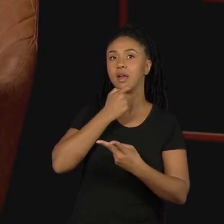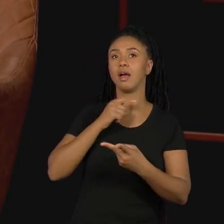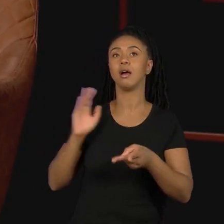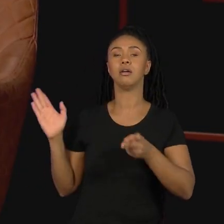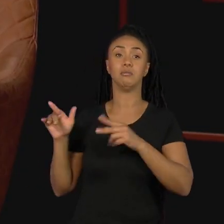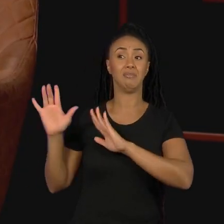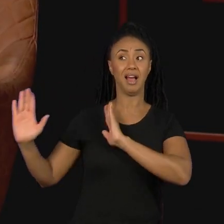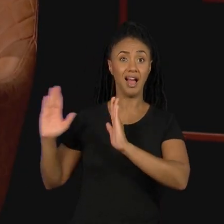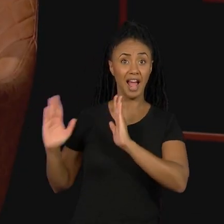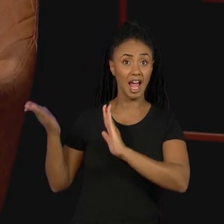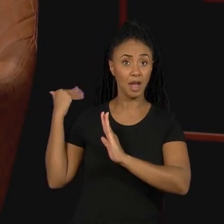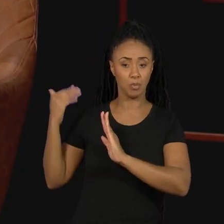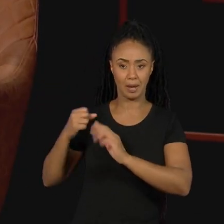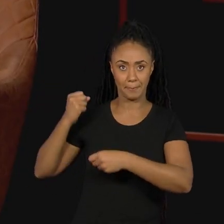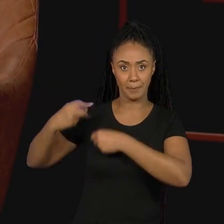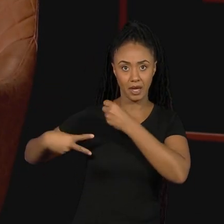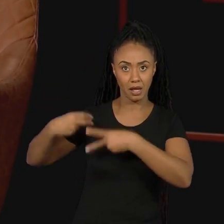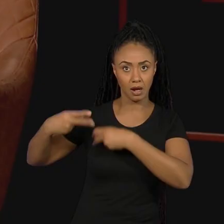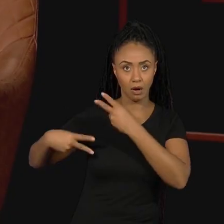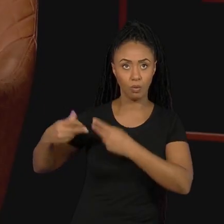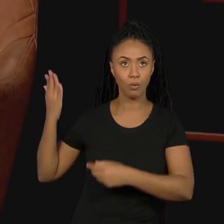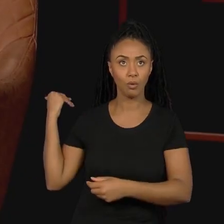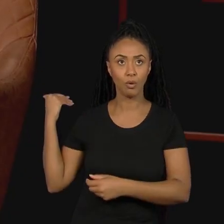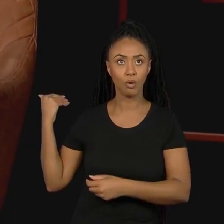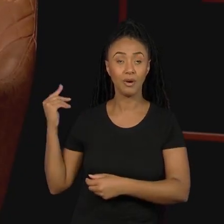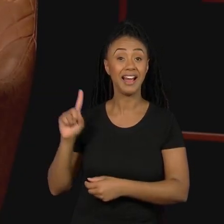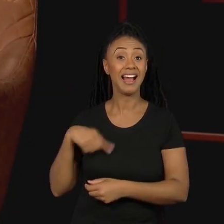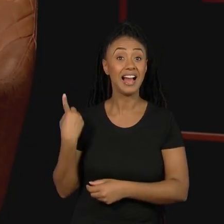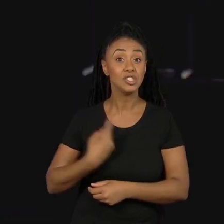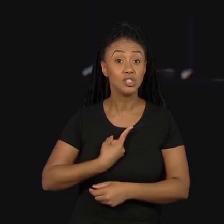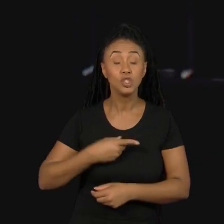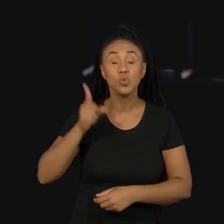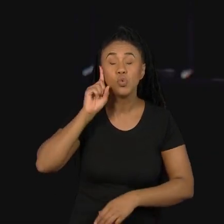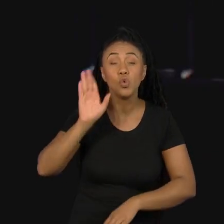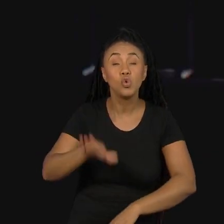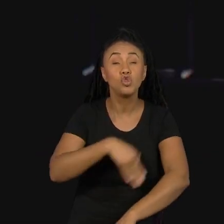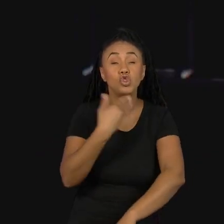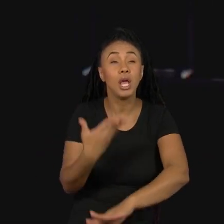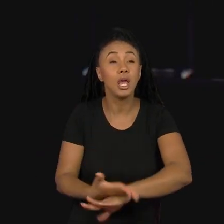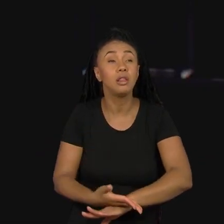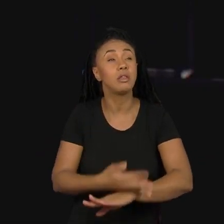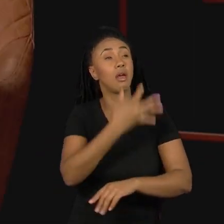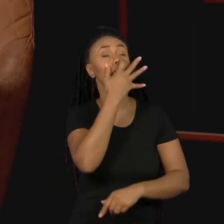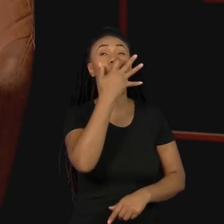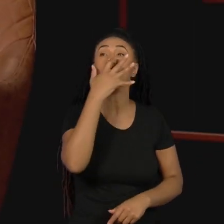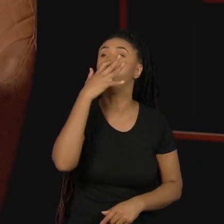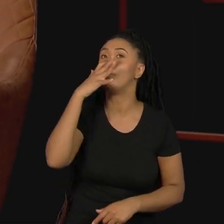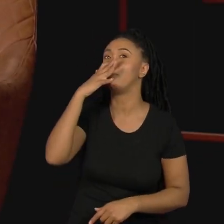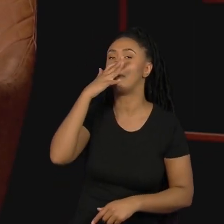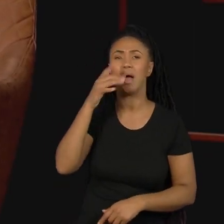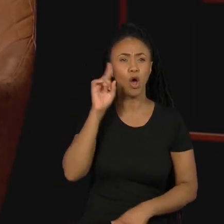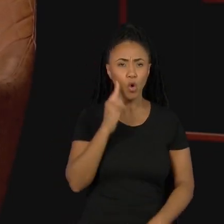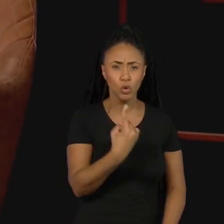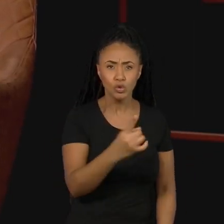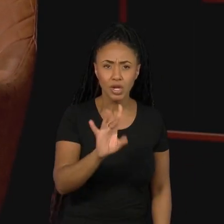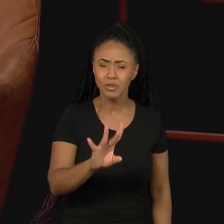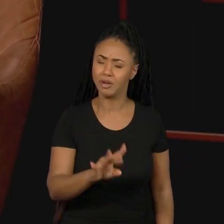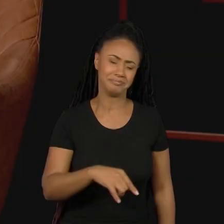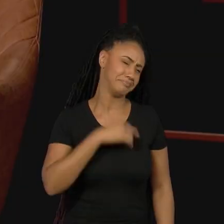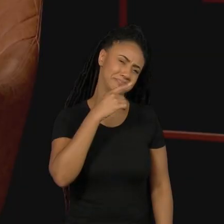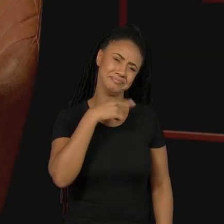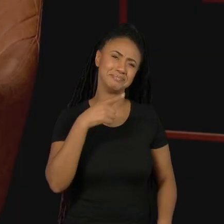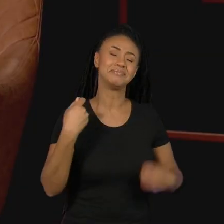falando de uma época, toda a Bienal, a gente ia lá, passava o dia inteiro, ia várias vezes na Bienal, porque um dia só não bastava. E